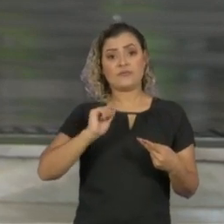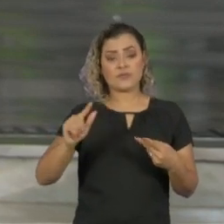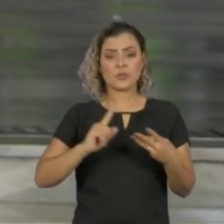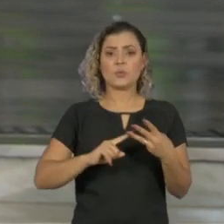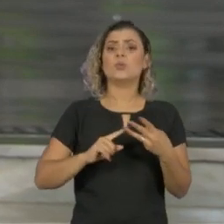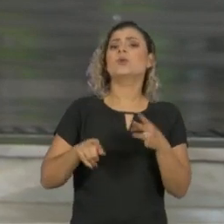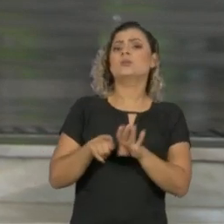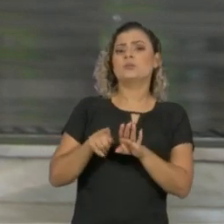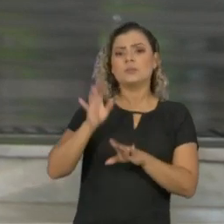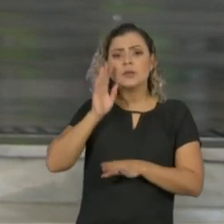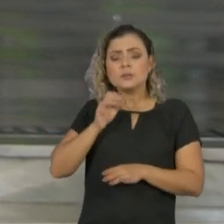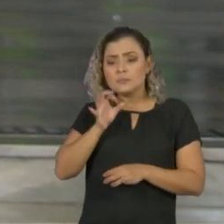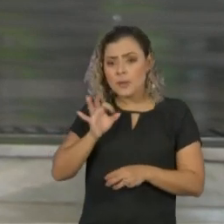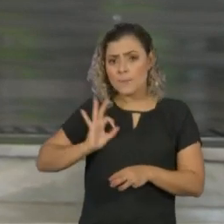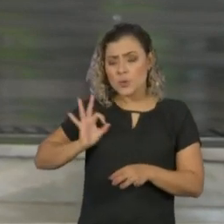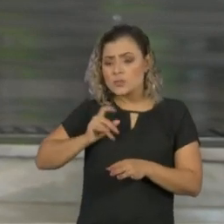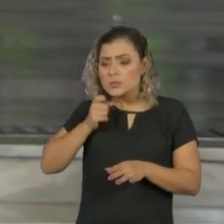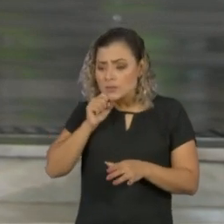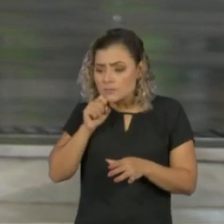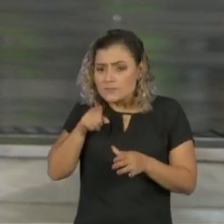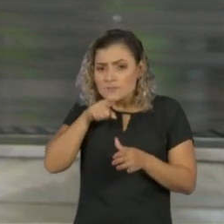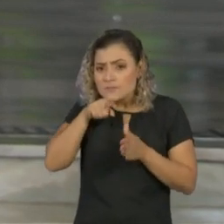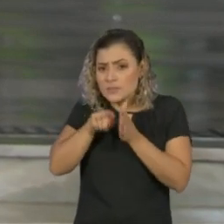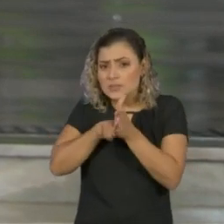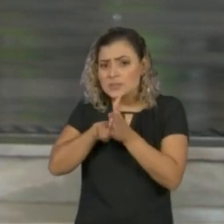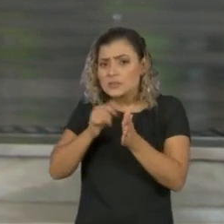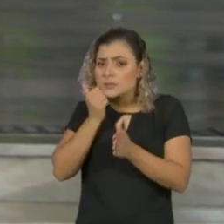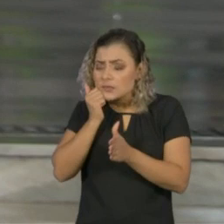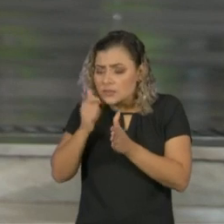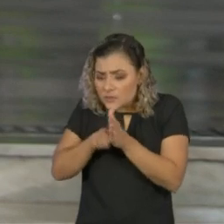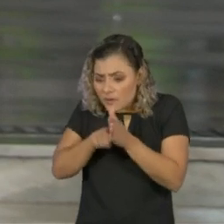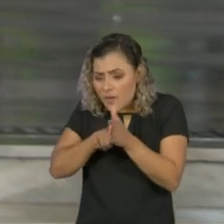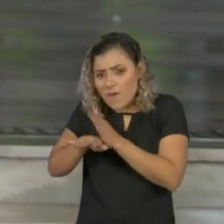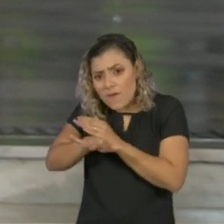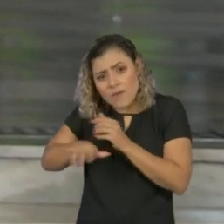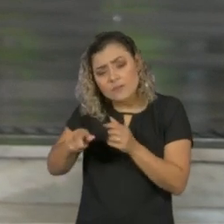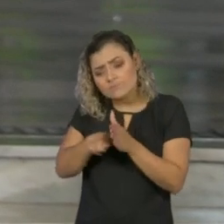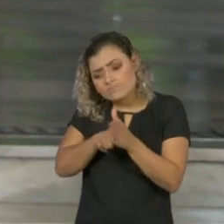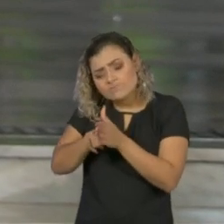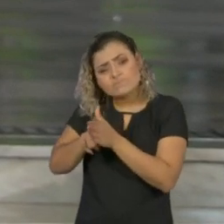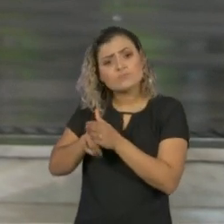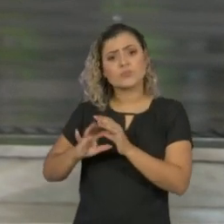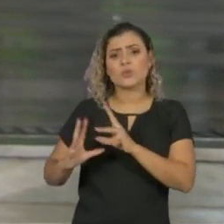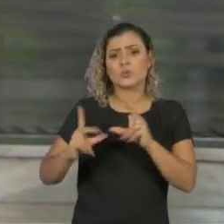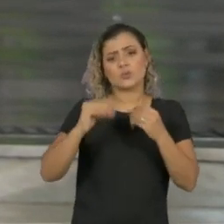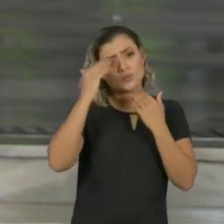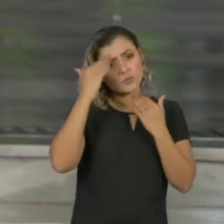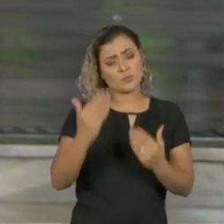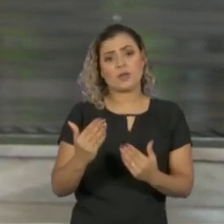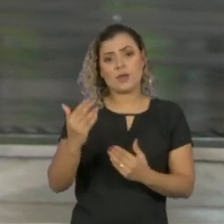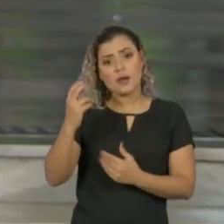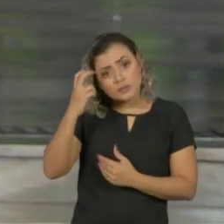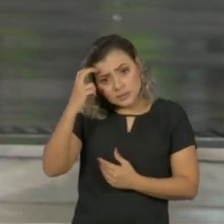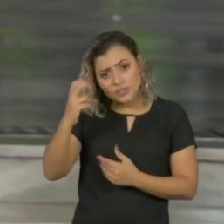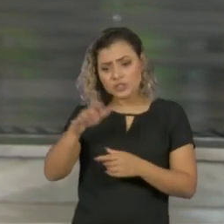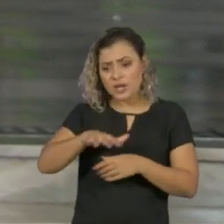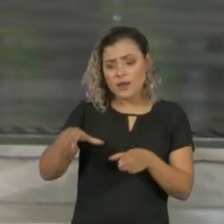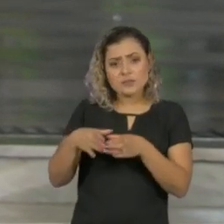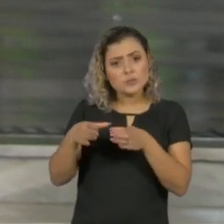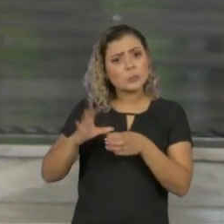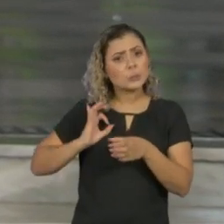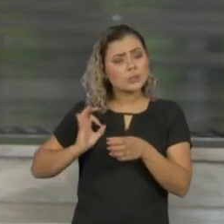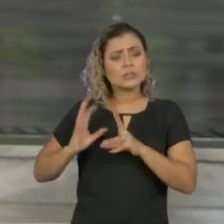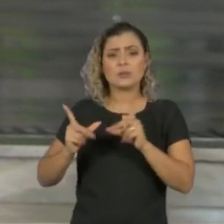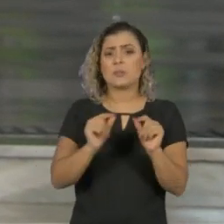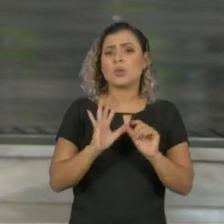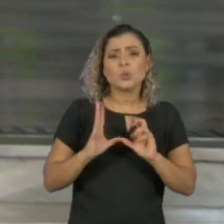Científica, agentes do Sistema Prisional do Estado de São Paulo também. Muito obrigado a todos vocês, e eu tomo a liberdade de incluir aqui também os profissionais